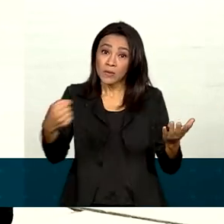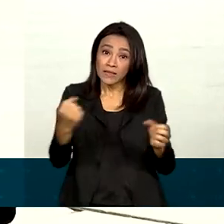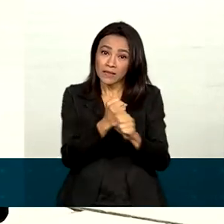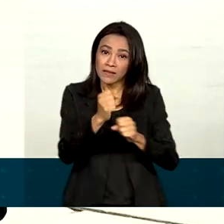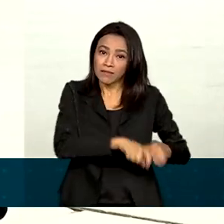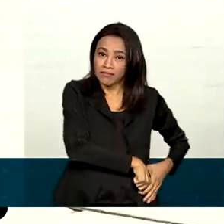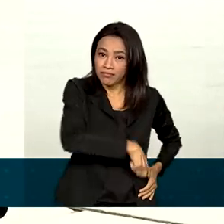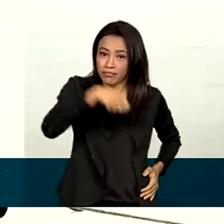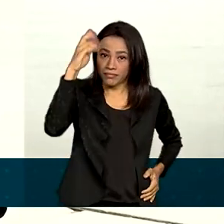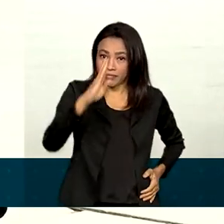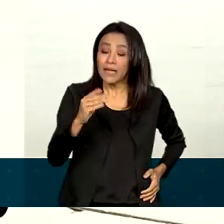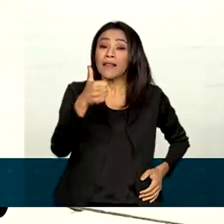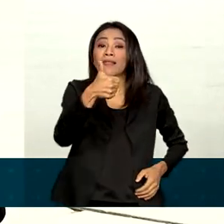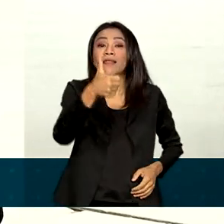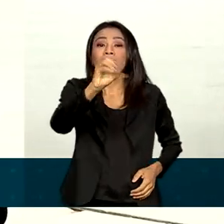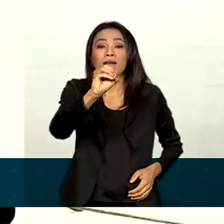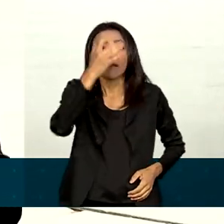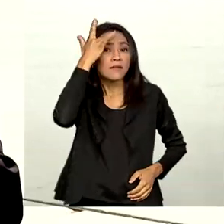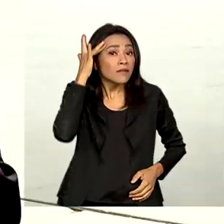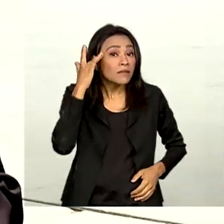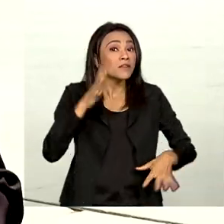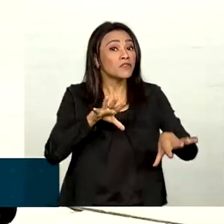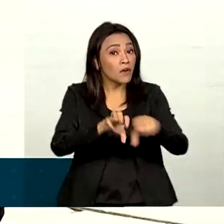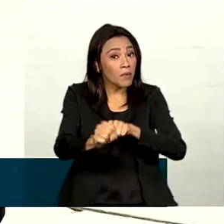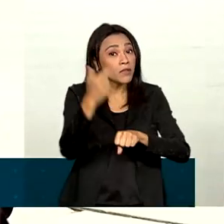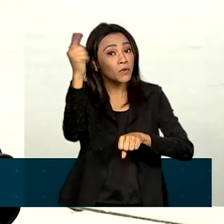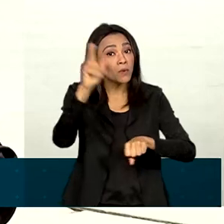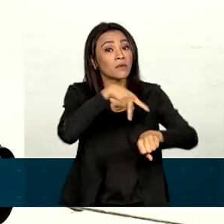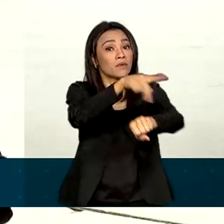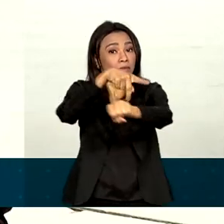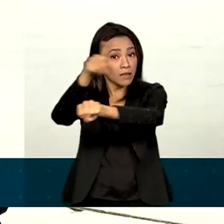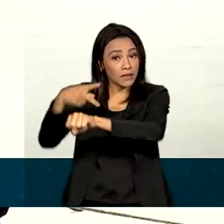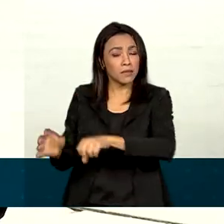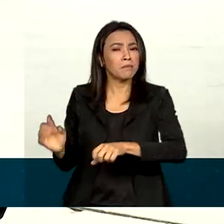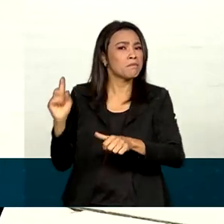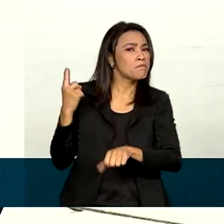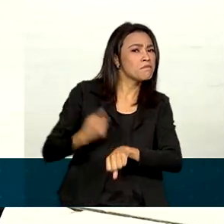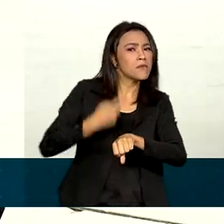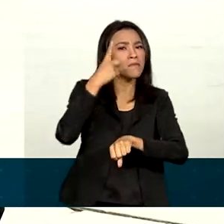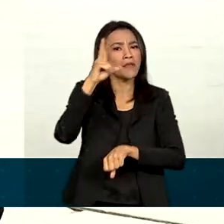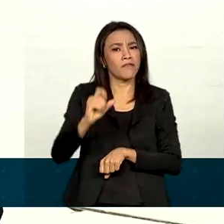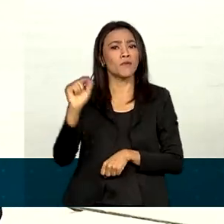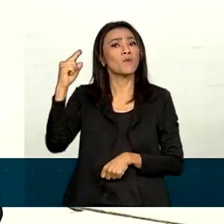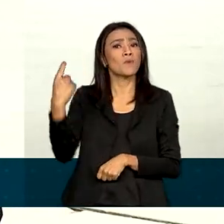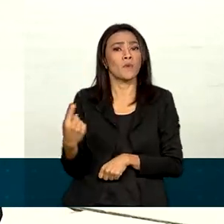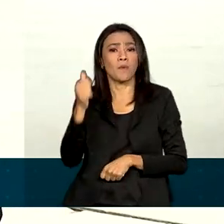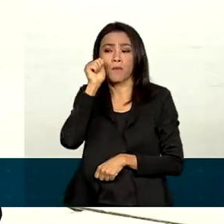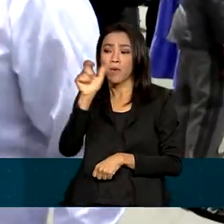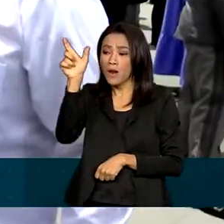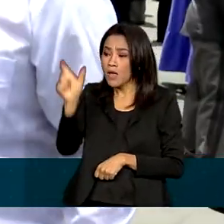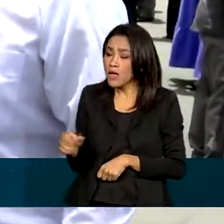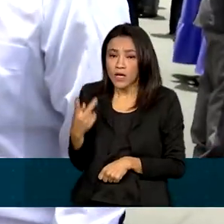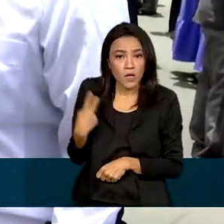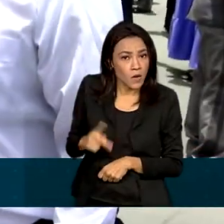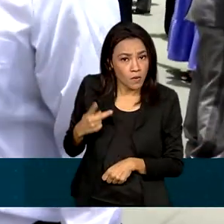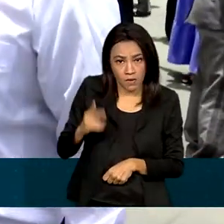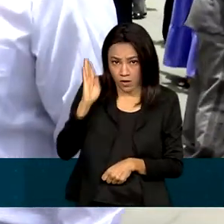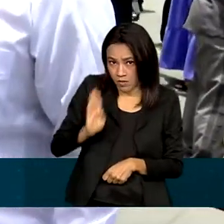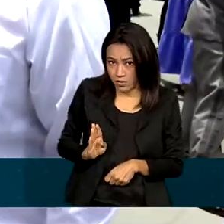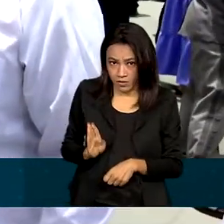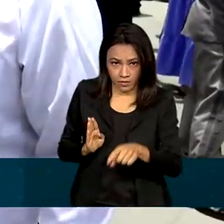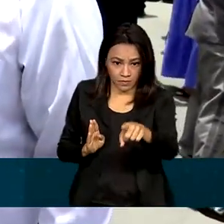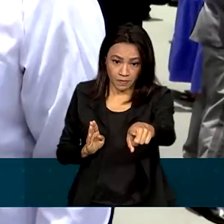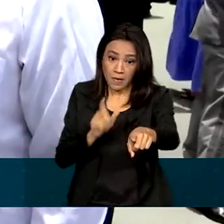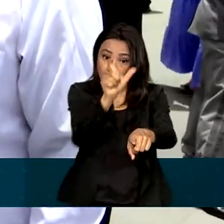de 10 pessoas vindas de nações amigas. E pela primeira vez, uma mulher que não é brasileira se formou aqui na AMAN. A aspirante